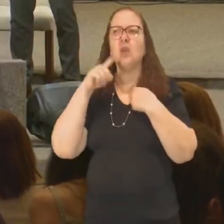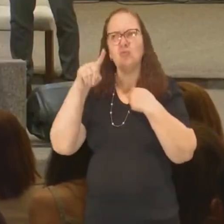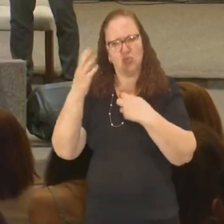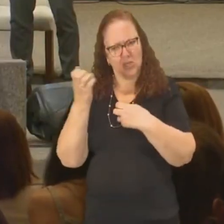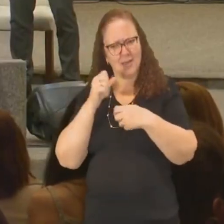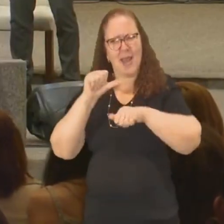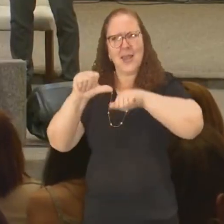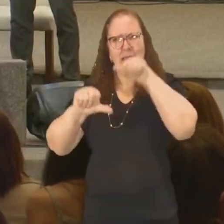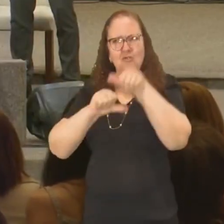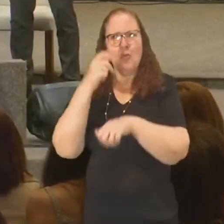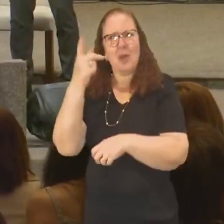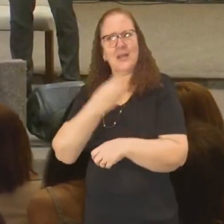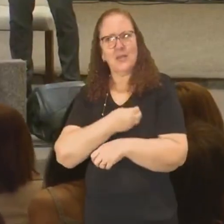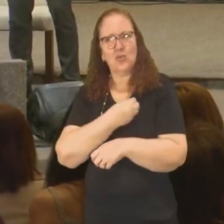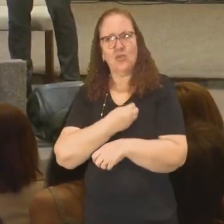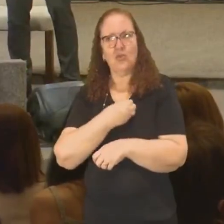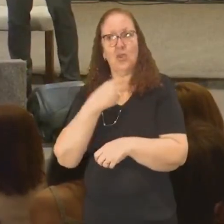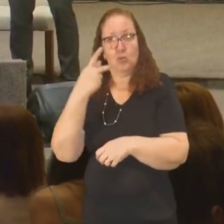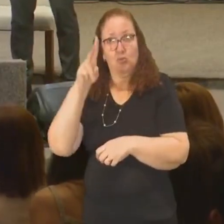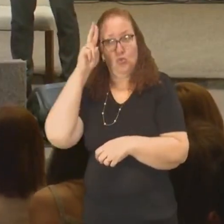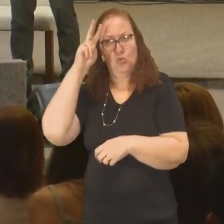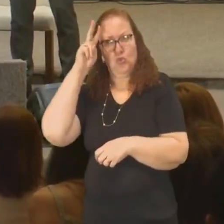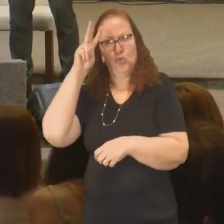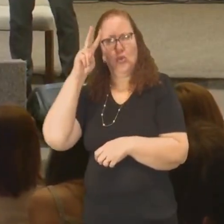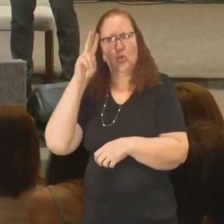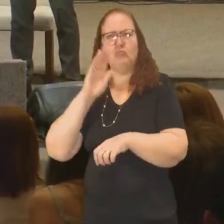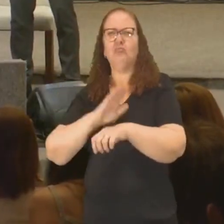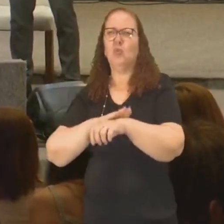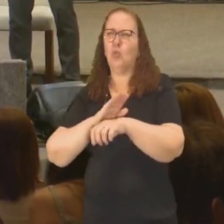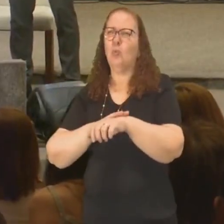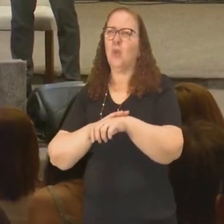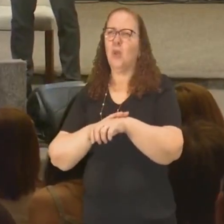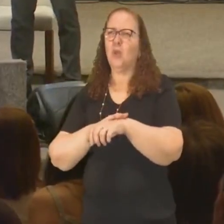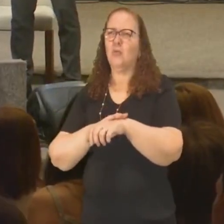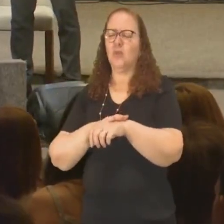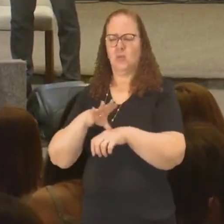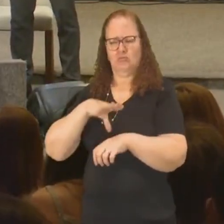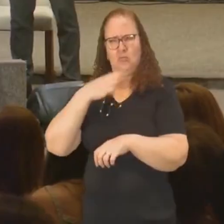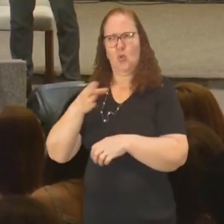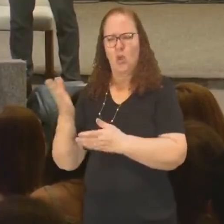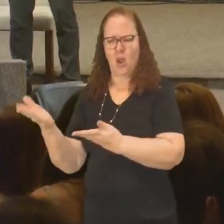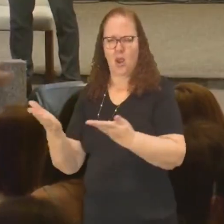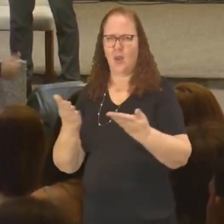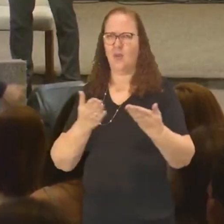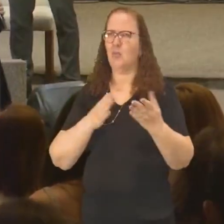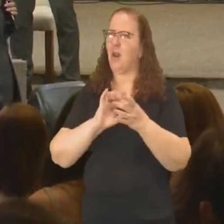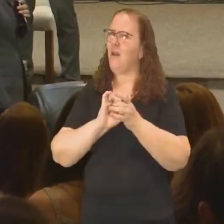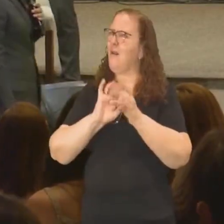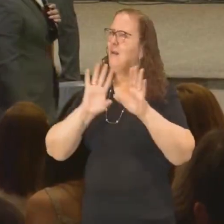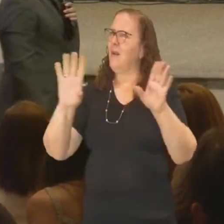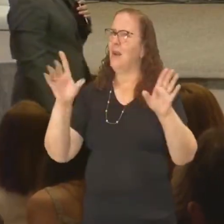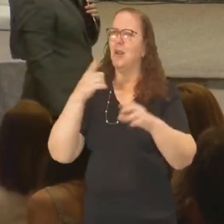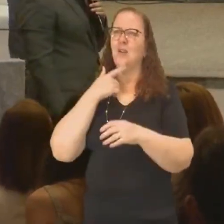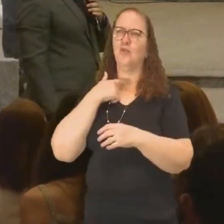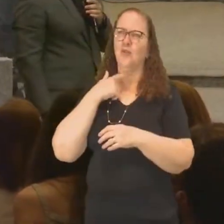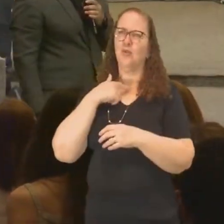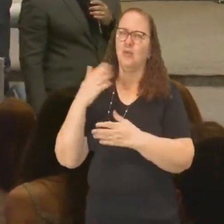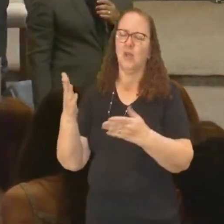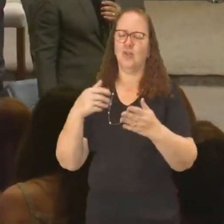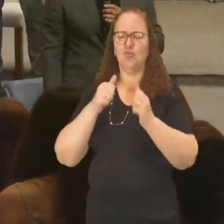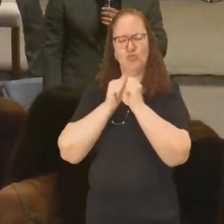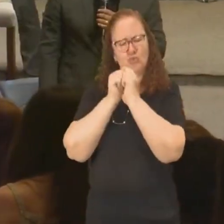noite para mudar a sua história. Vamos cantar, e eu quero que você saia do seu lugar de forma ousada. Vem à frente, nós vamos orar